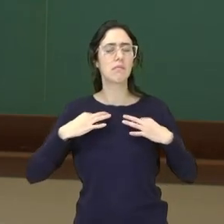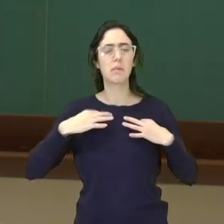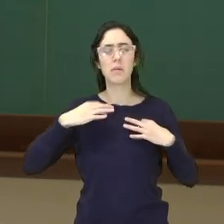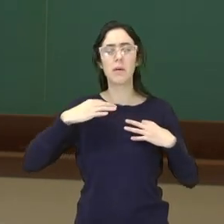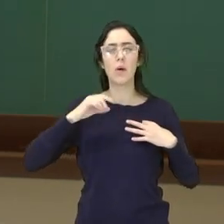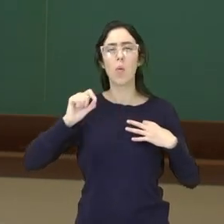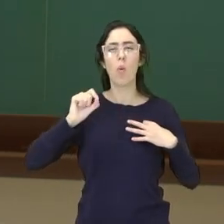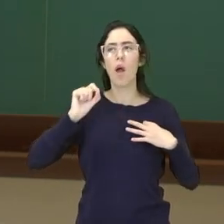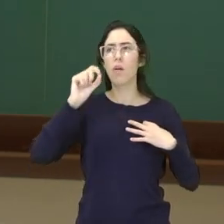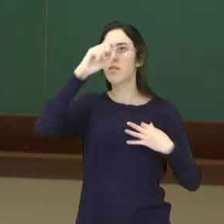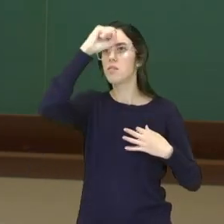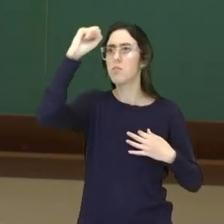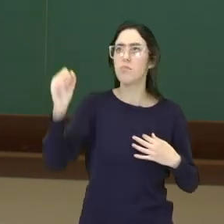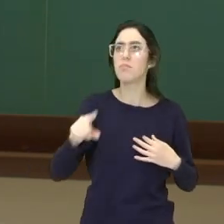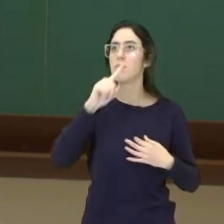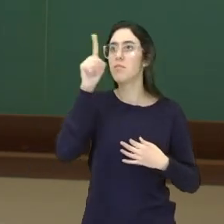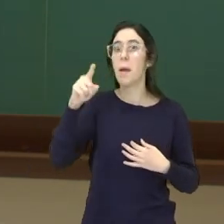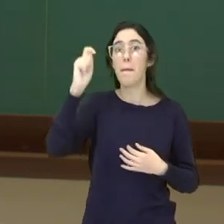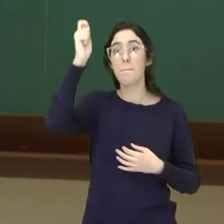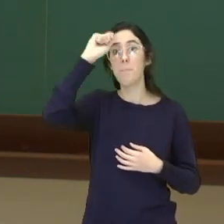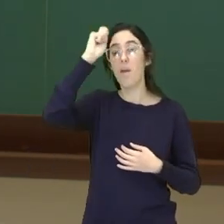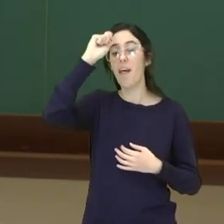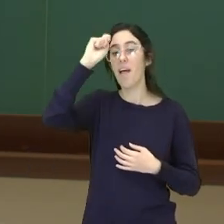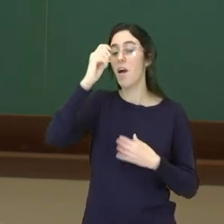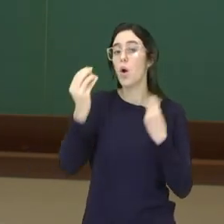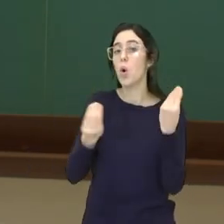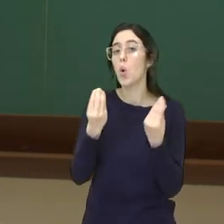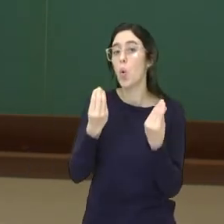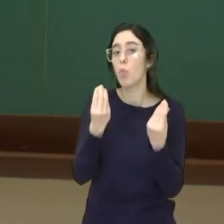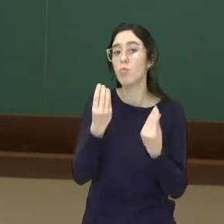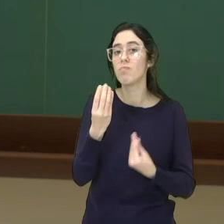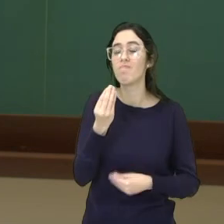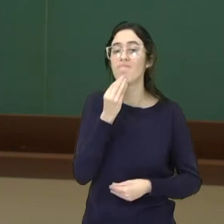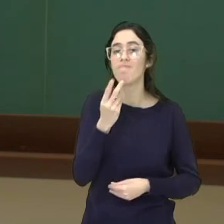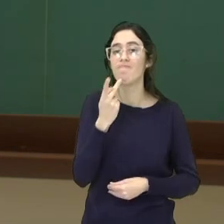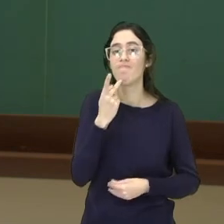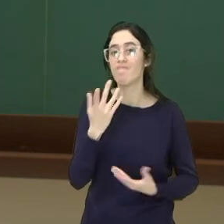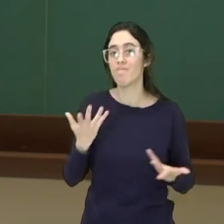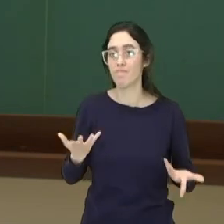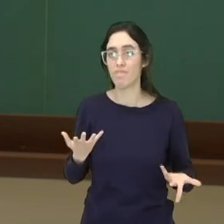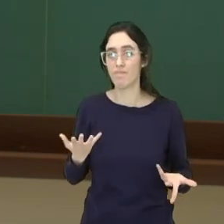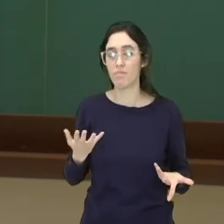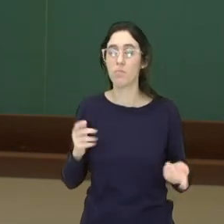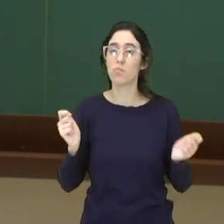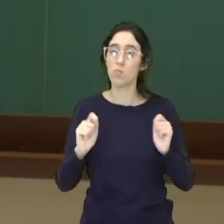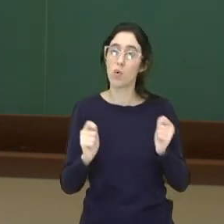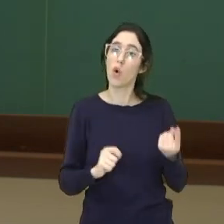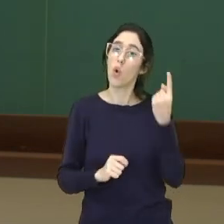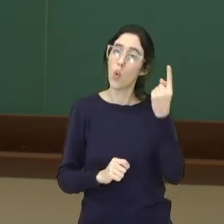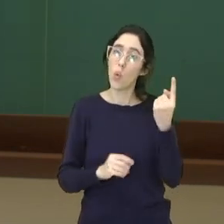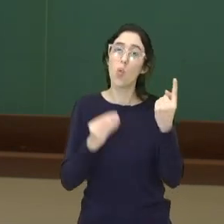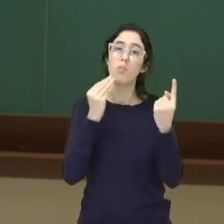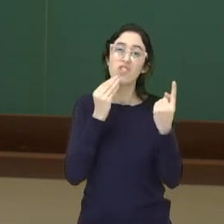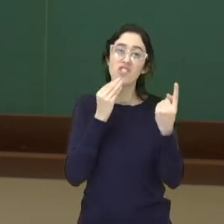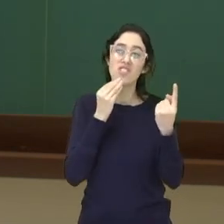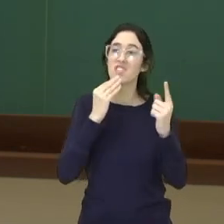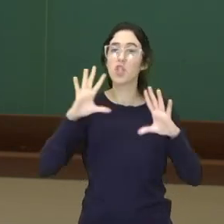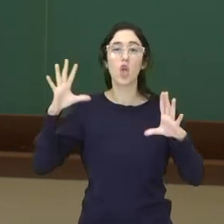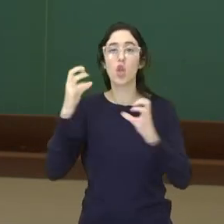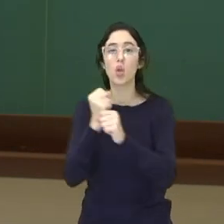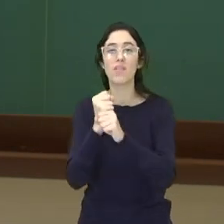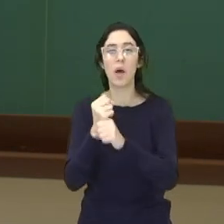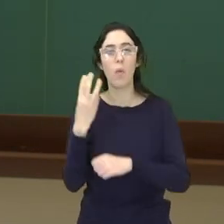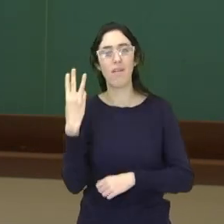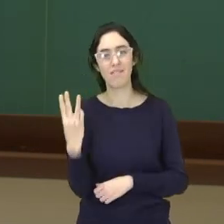boné? Bom, para sair o boné, o que tem que ter? Eu tenho uma chance em 3. Então,